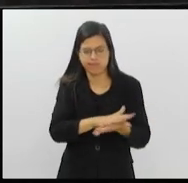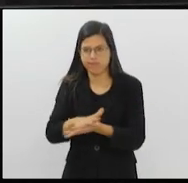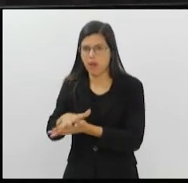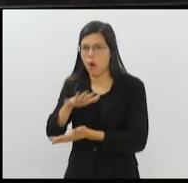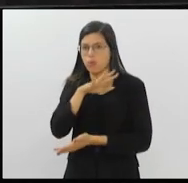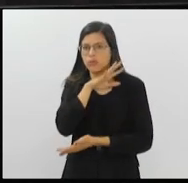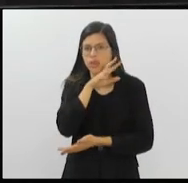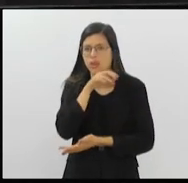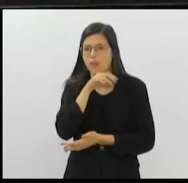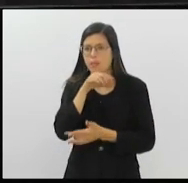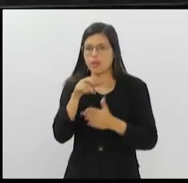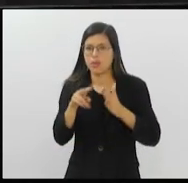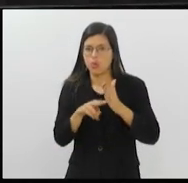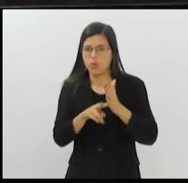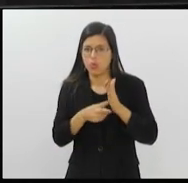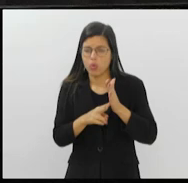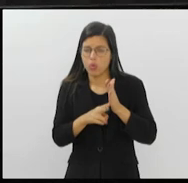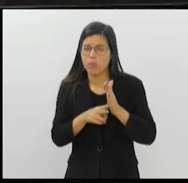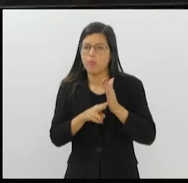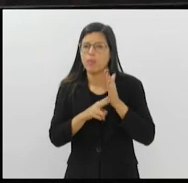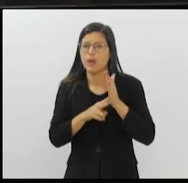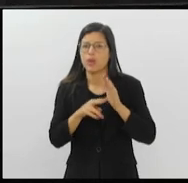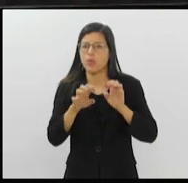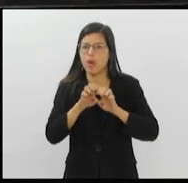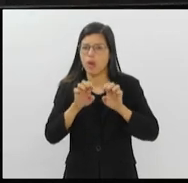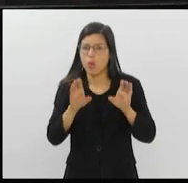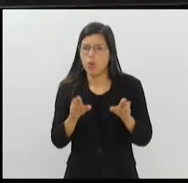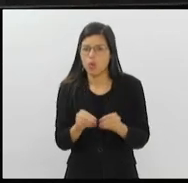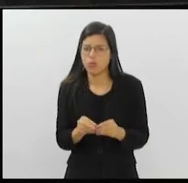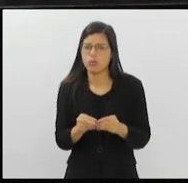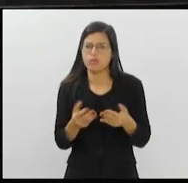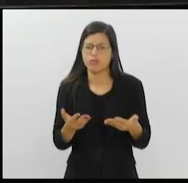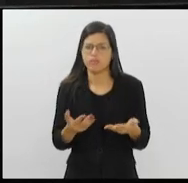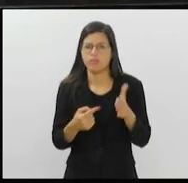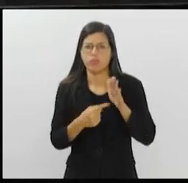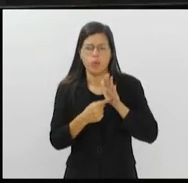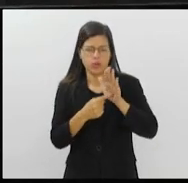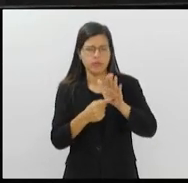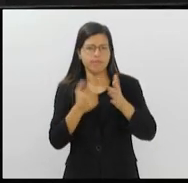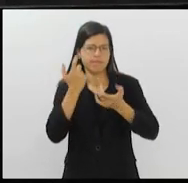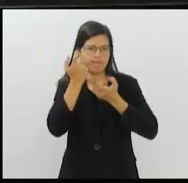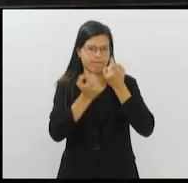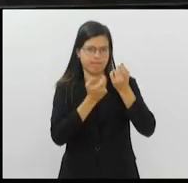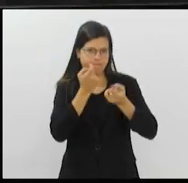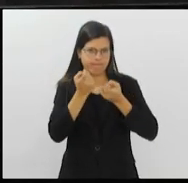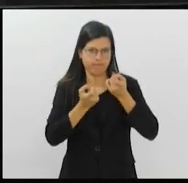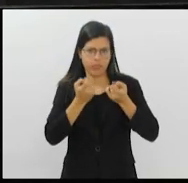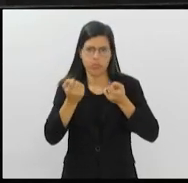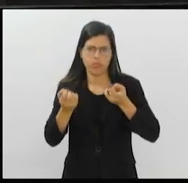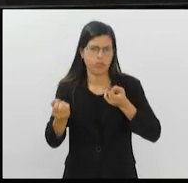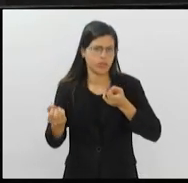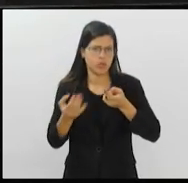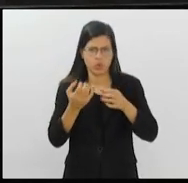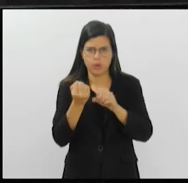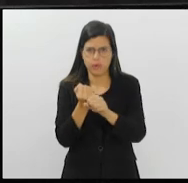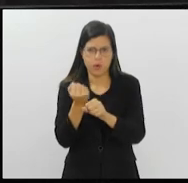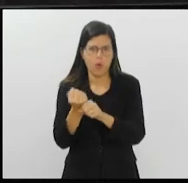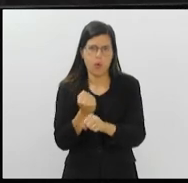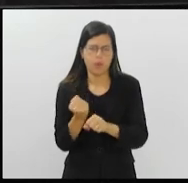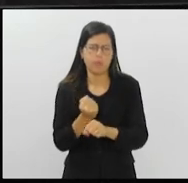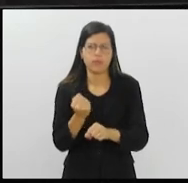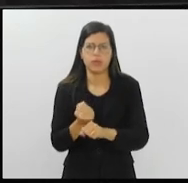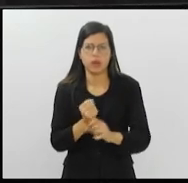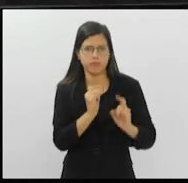absolutamente ecológico, senhor presidente. Então, eu gostaria aqui de externar a minha preocupação com essas novas construções que estão